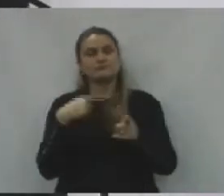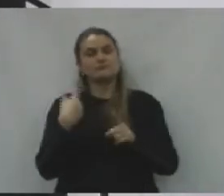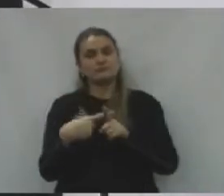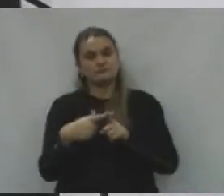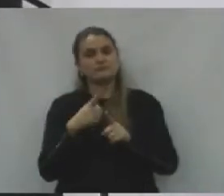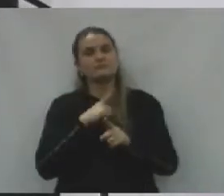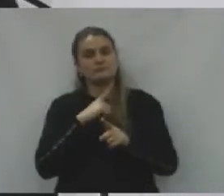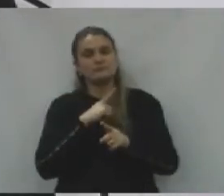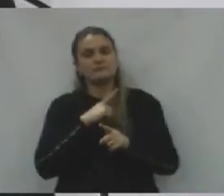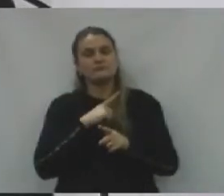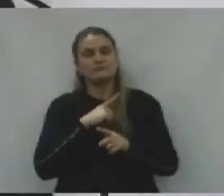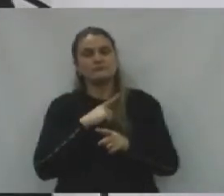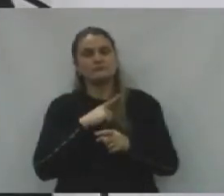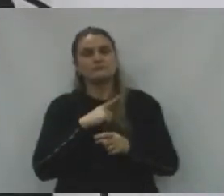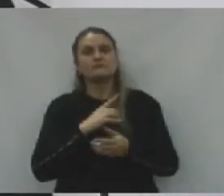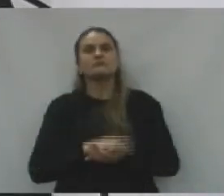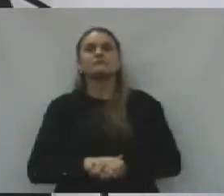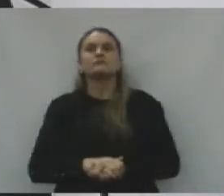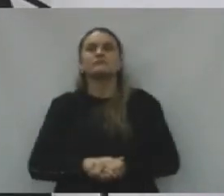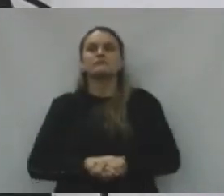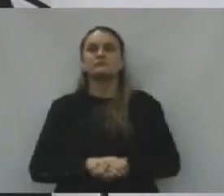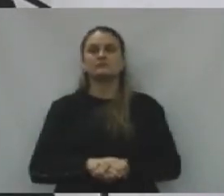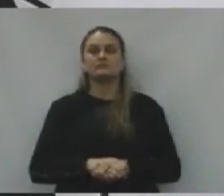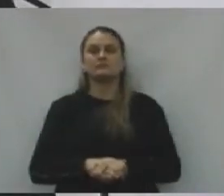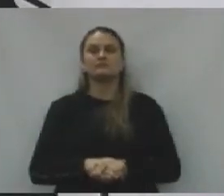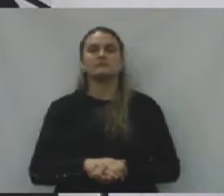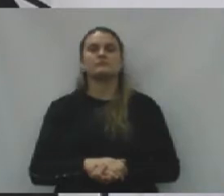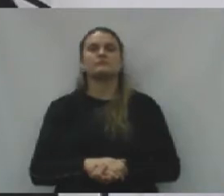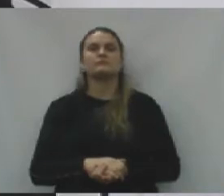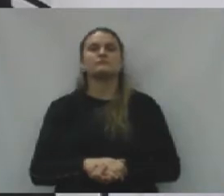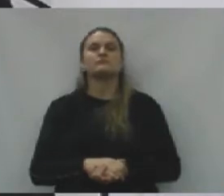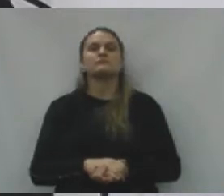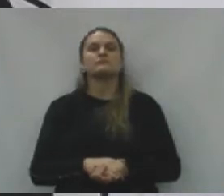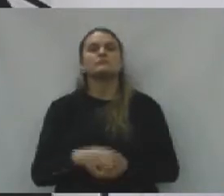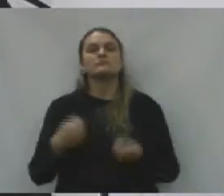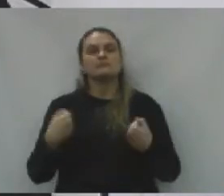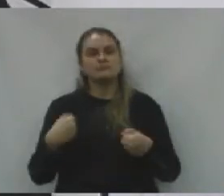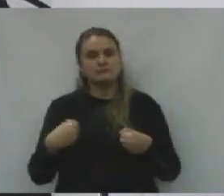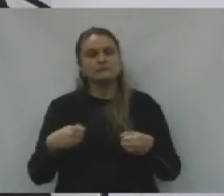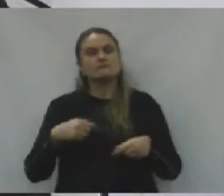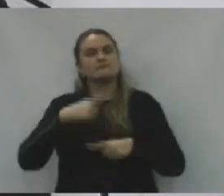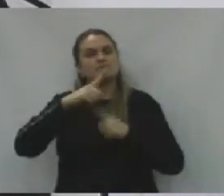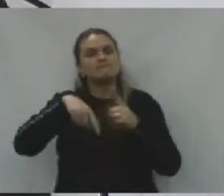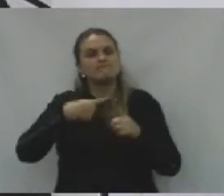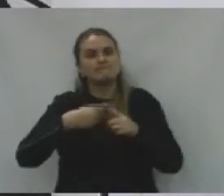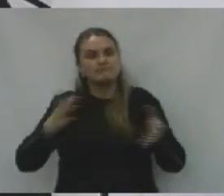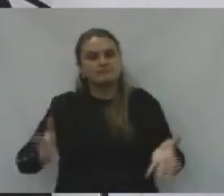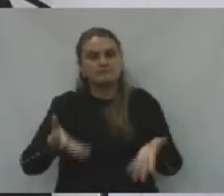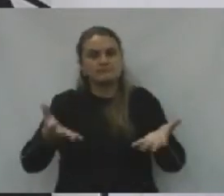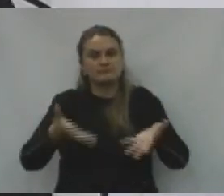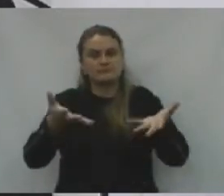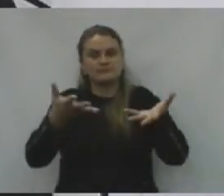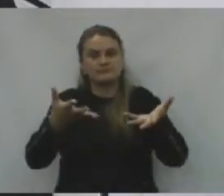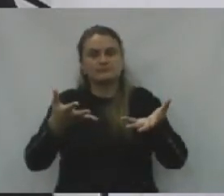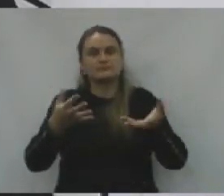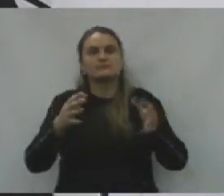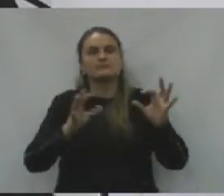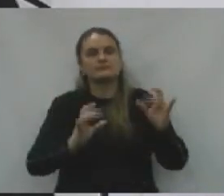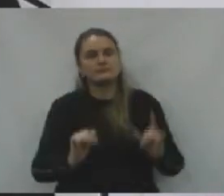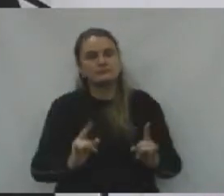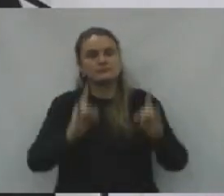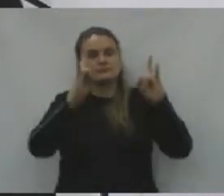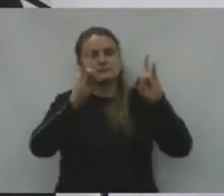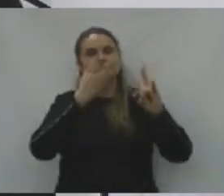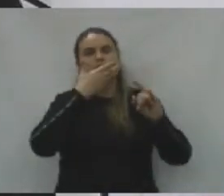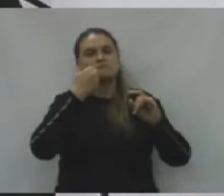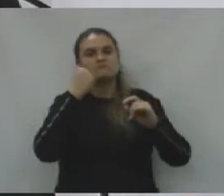tem números para isso. Em função disso, ela precisa investir cada vez mais em relação à